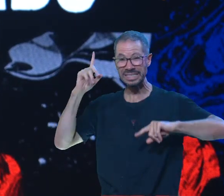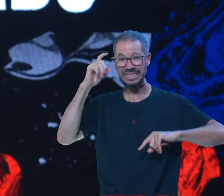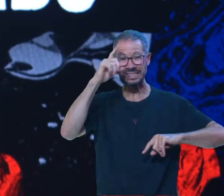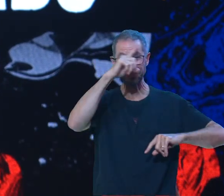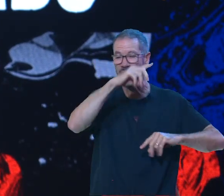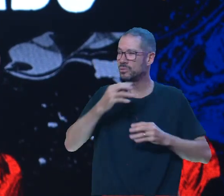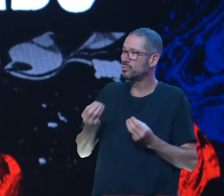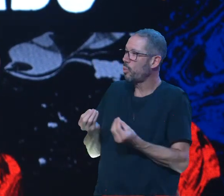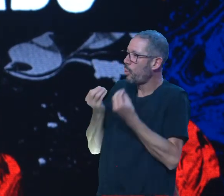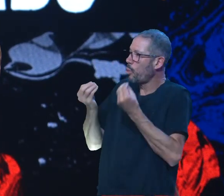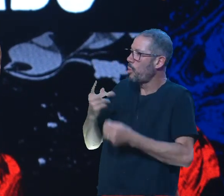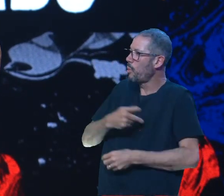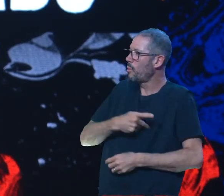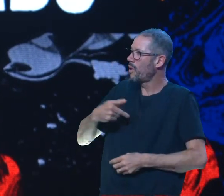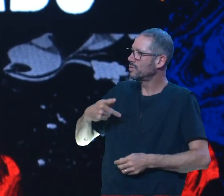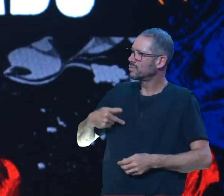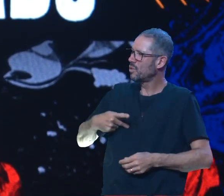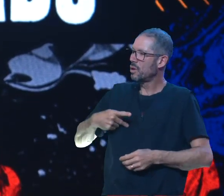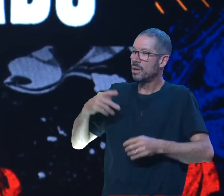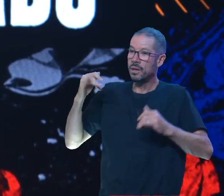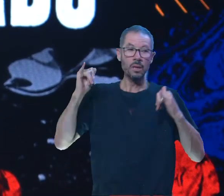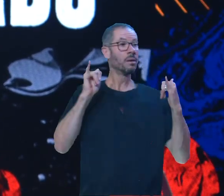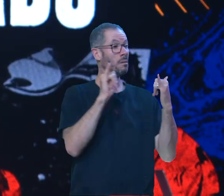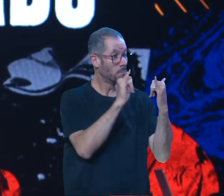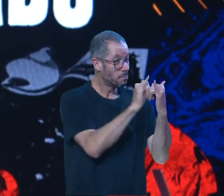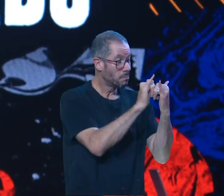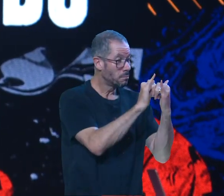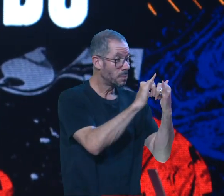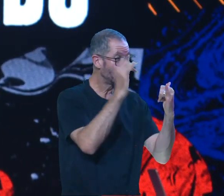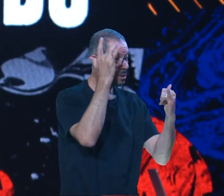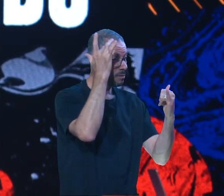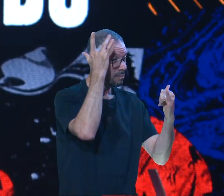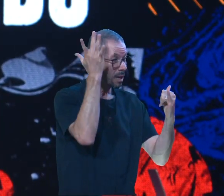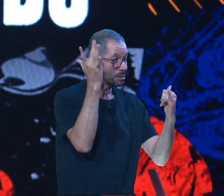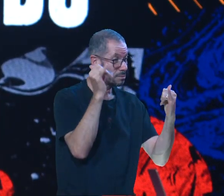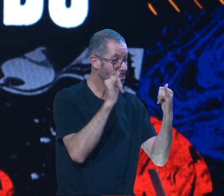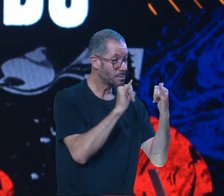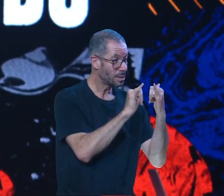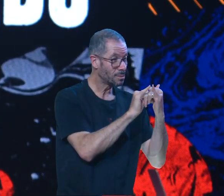Como assim, pastor? Perdoar é fácil, meu irmão?